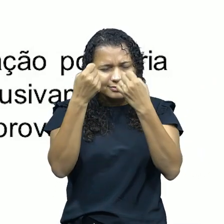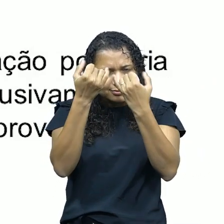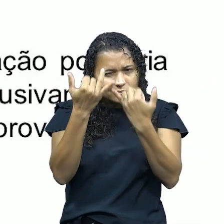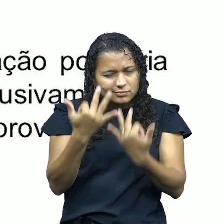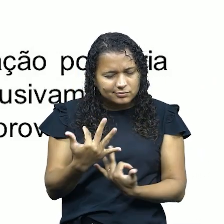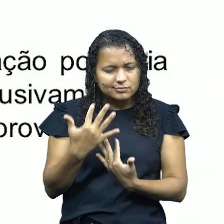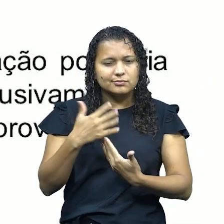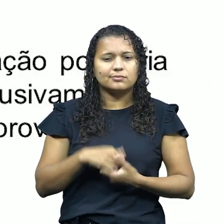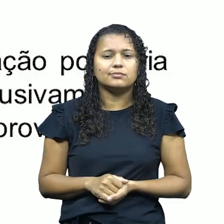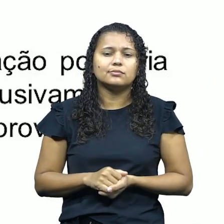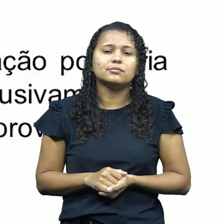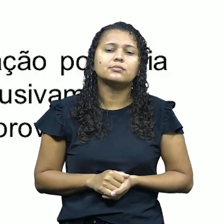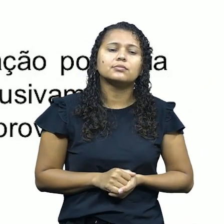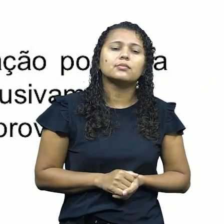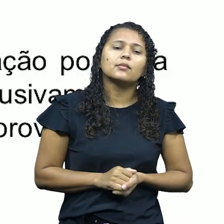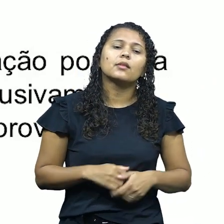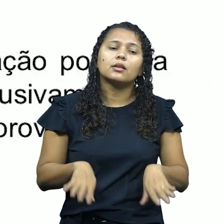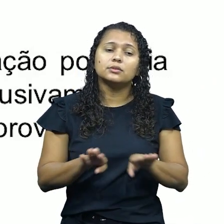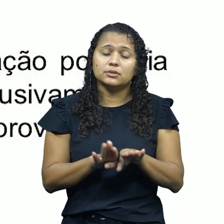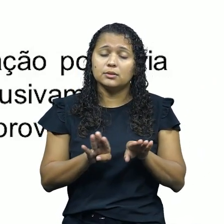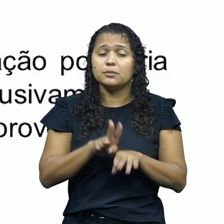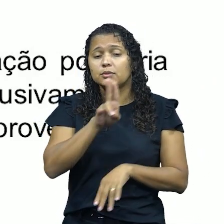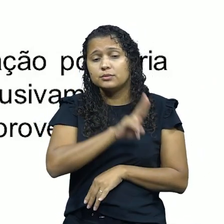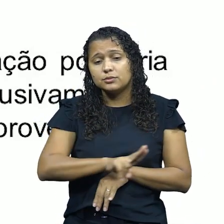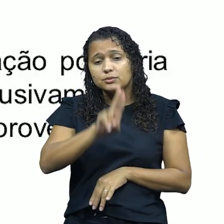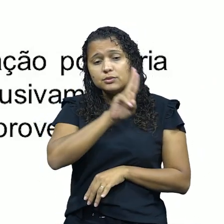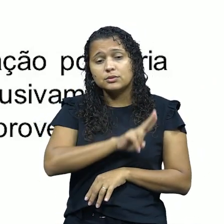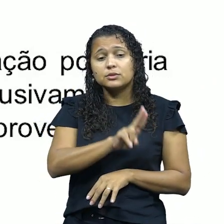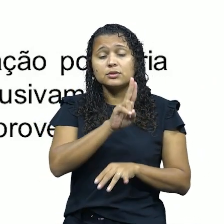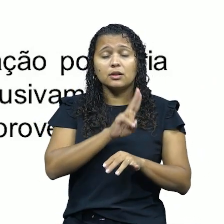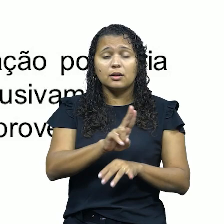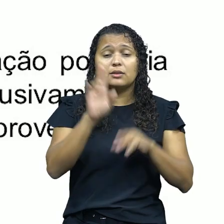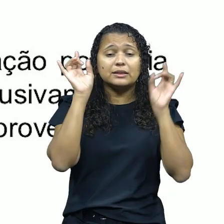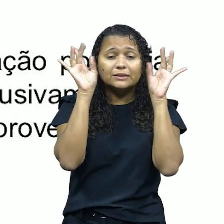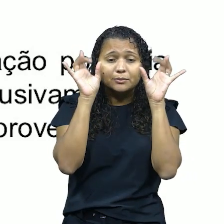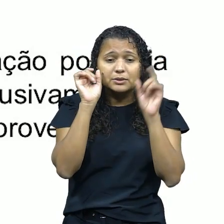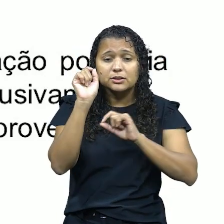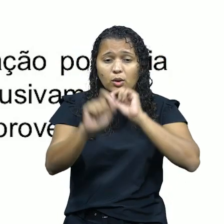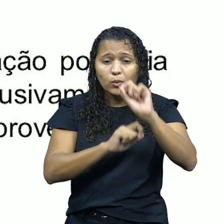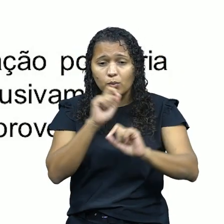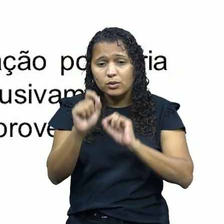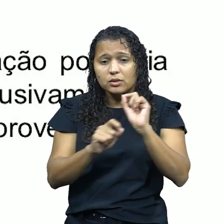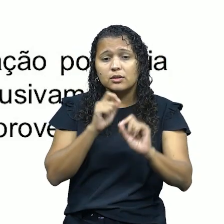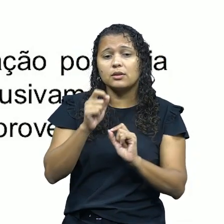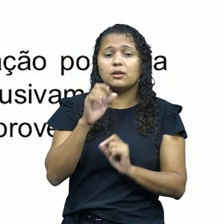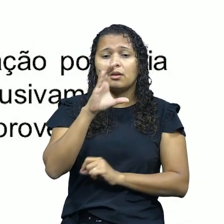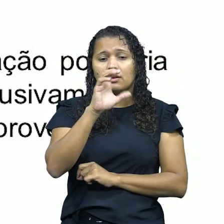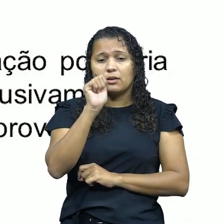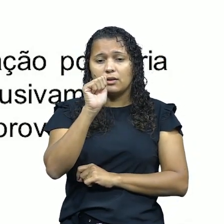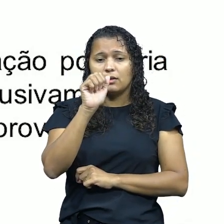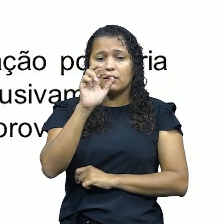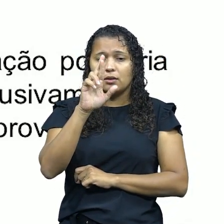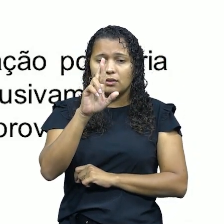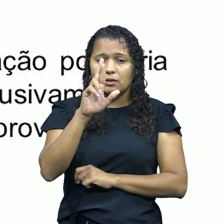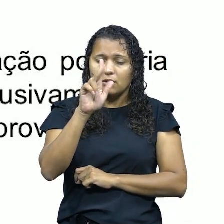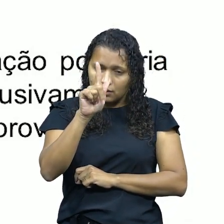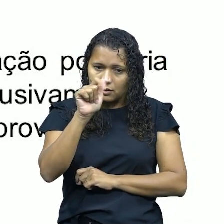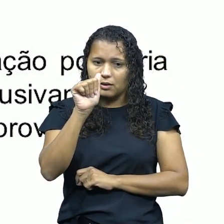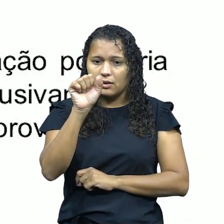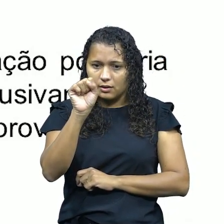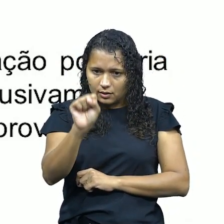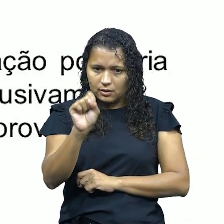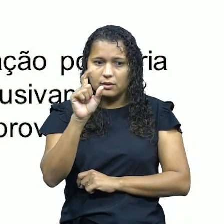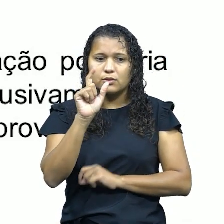porto organizado para vocês, e ela é utilizada exclusivamente para a operação de transbordo de cargas destinadas